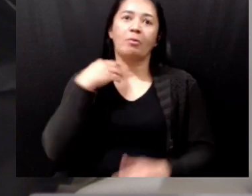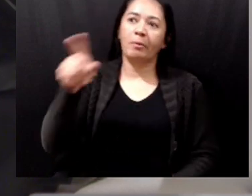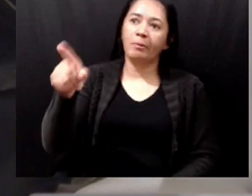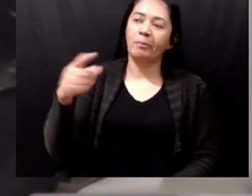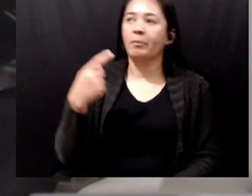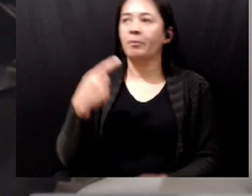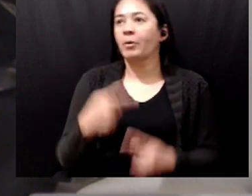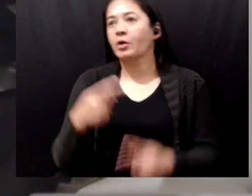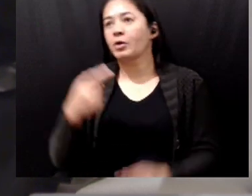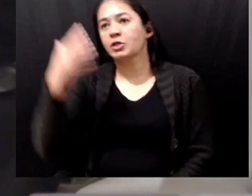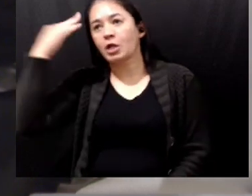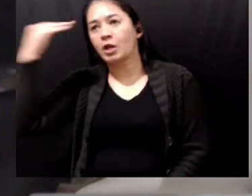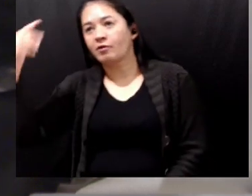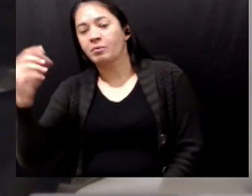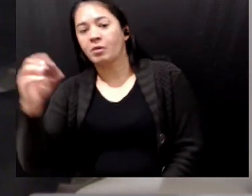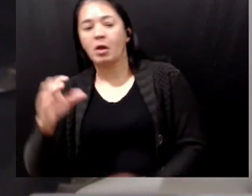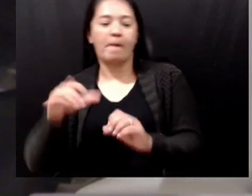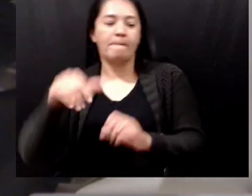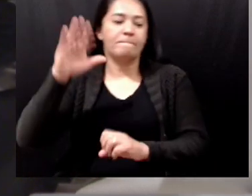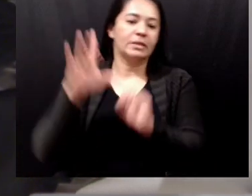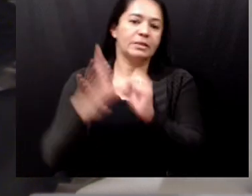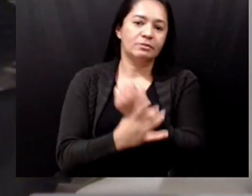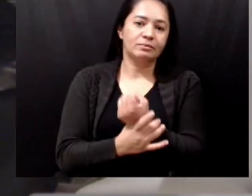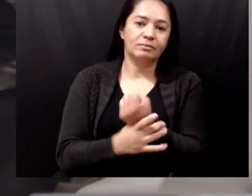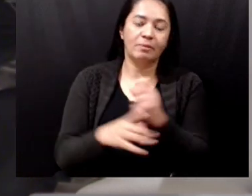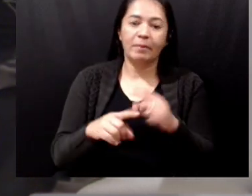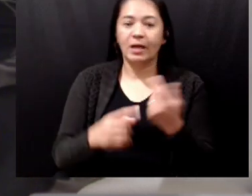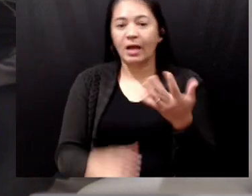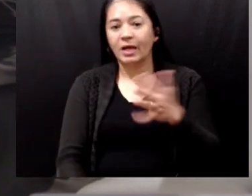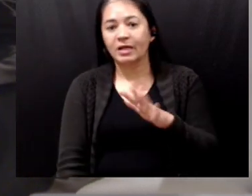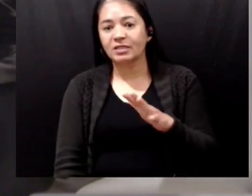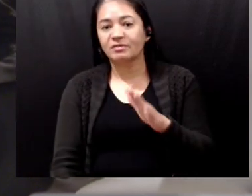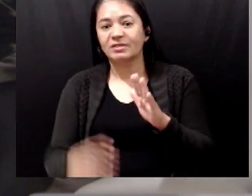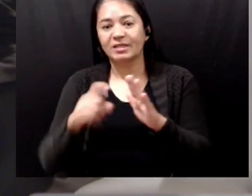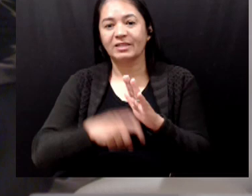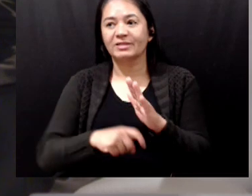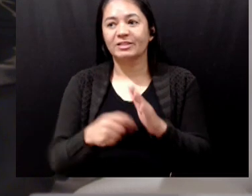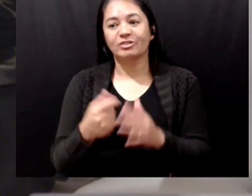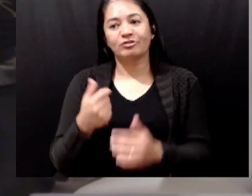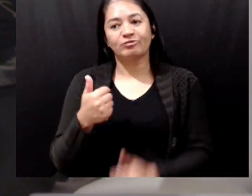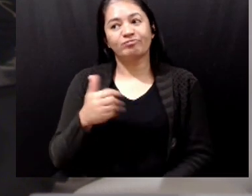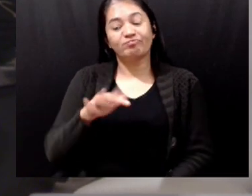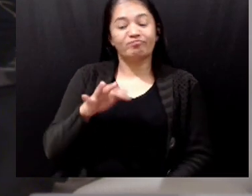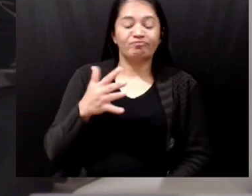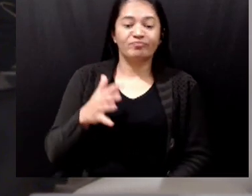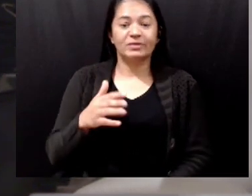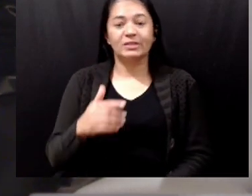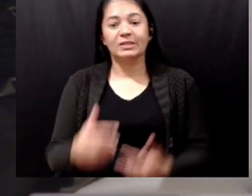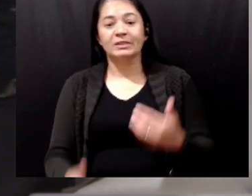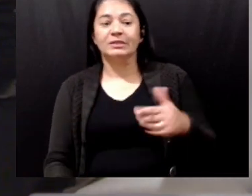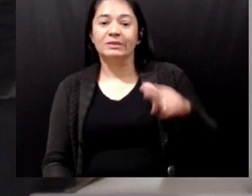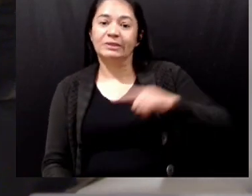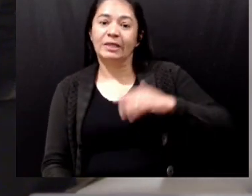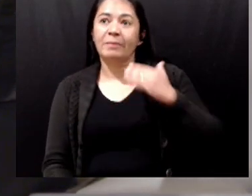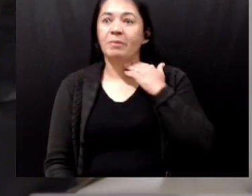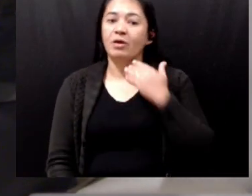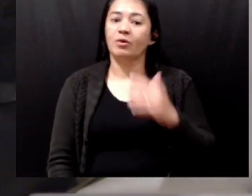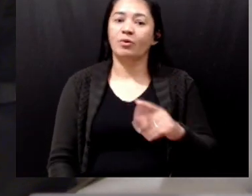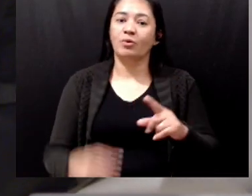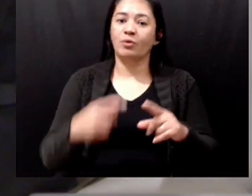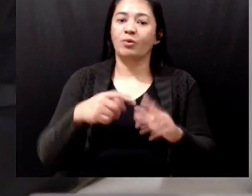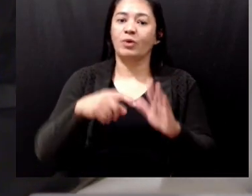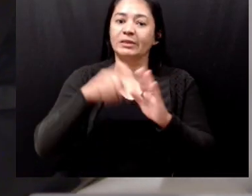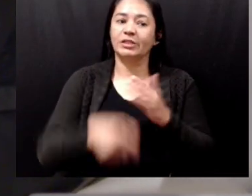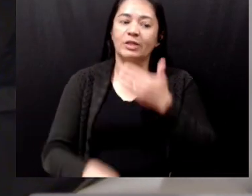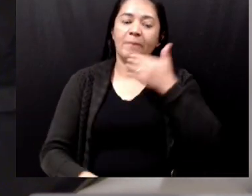é mais seguro e etc. Mas às vezes a taxa não está tão atrativa. Você fala assim, tem banco com uma taxa melhor. Aí você vai lá no banco B, que não está